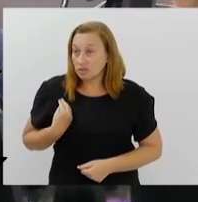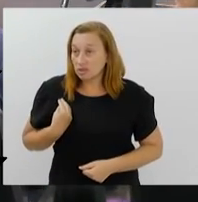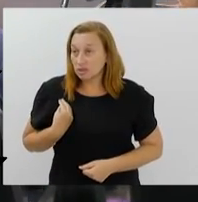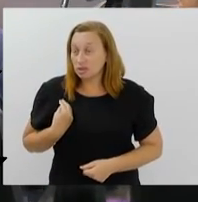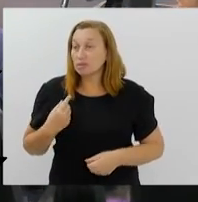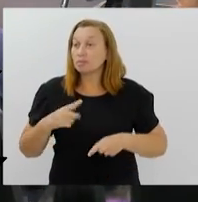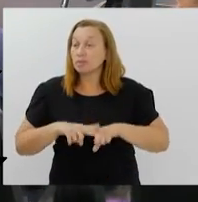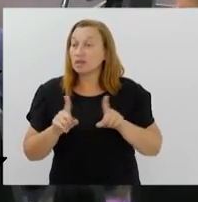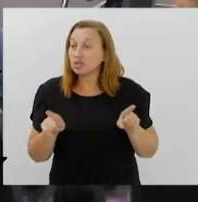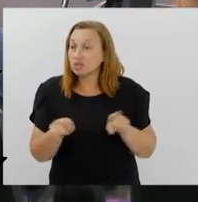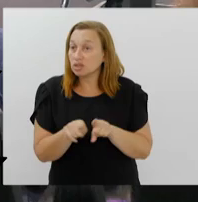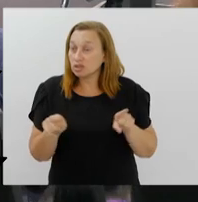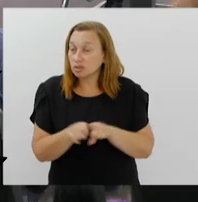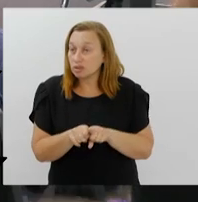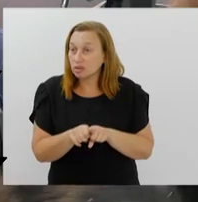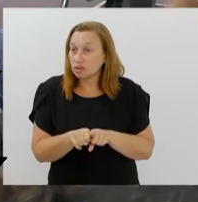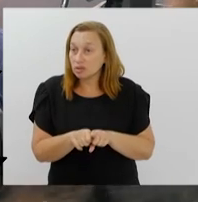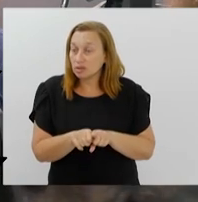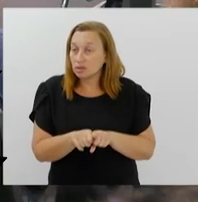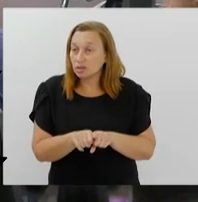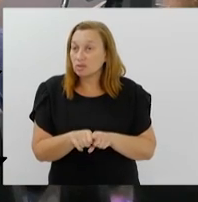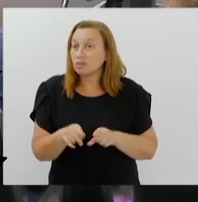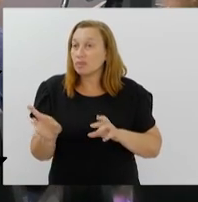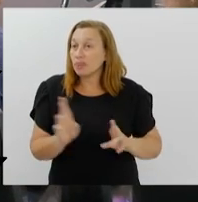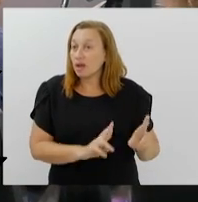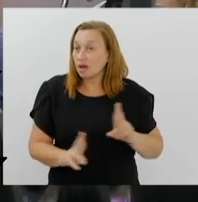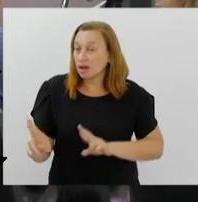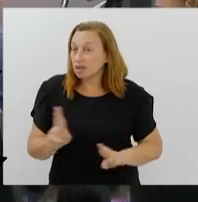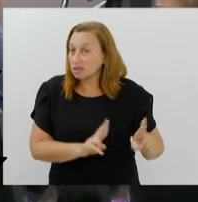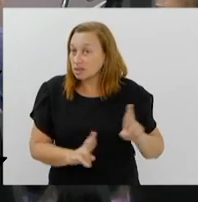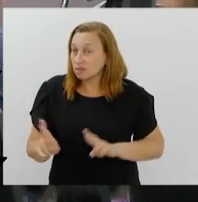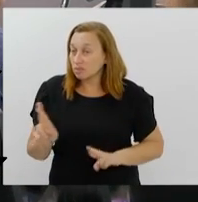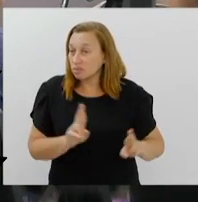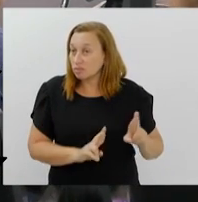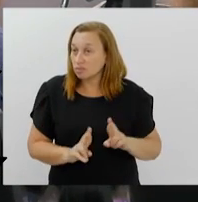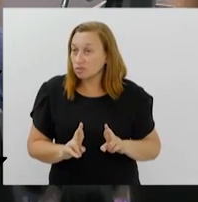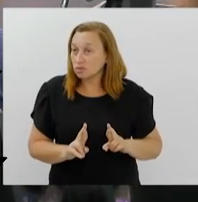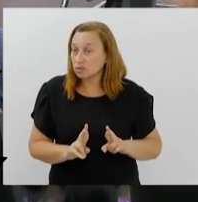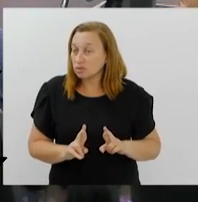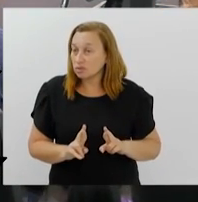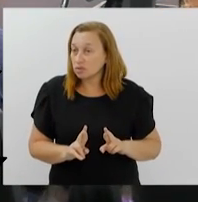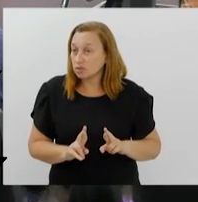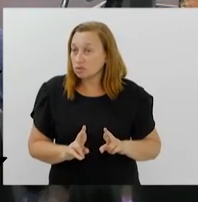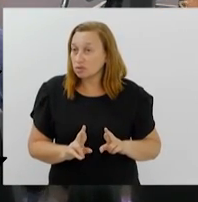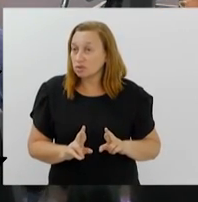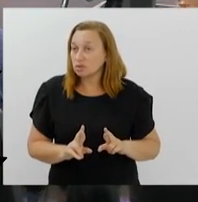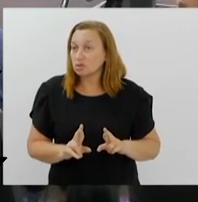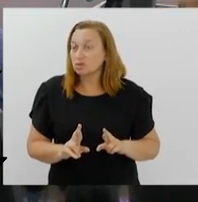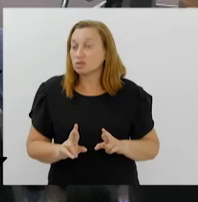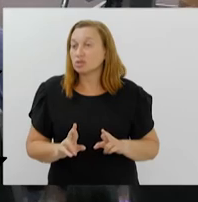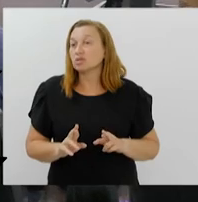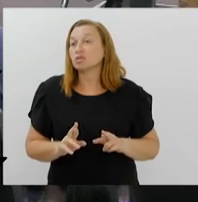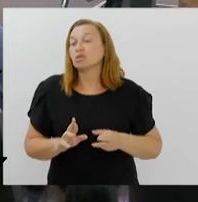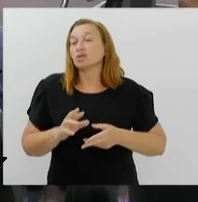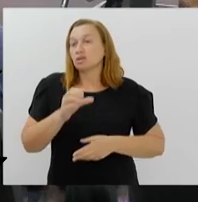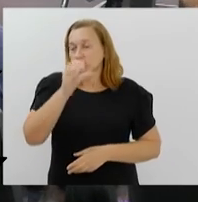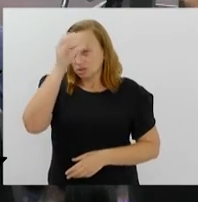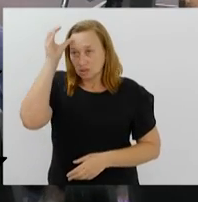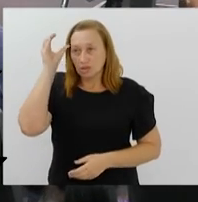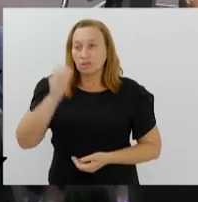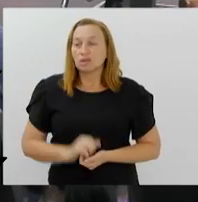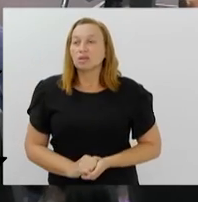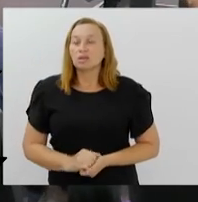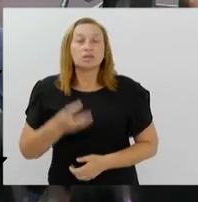isso também diz respeito a uma relação eh consumerista deputada